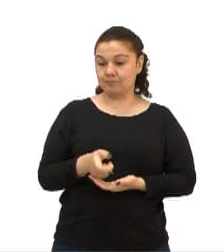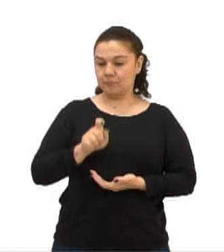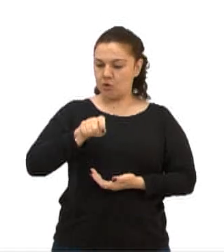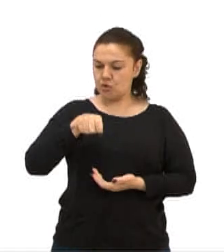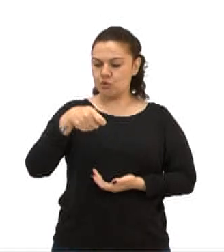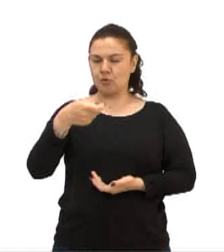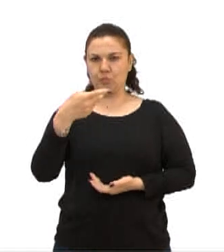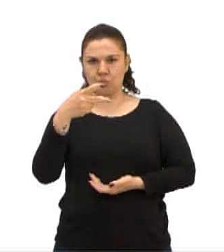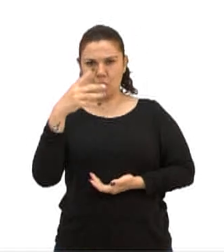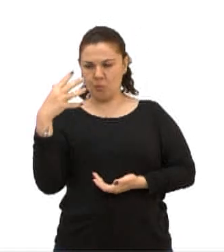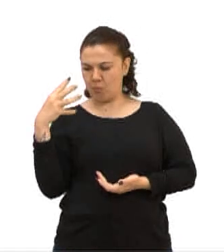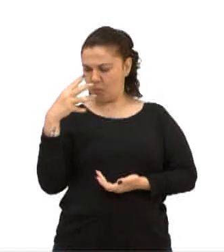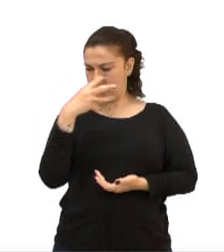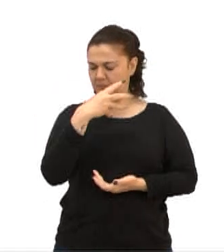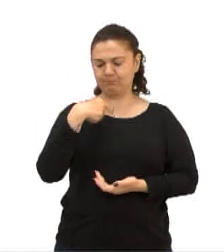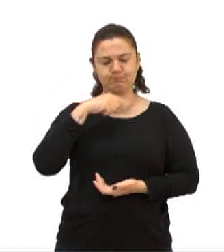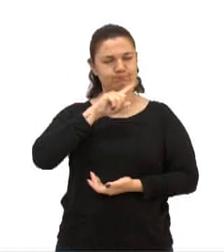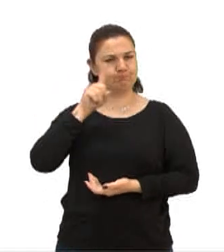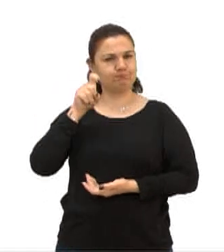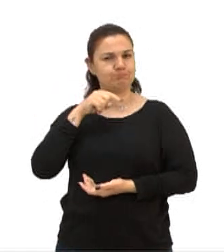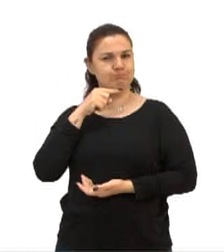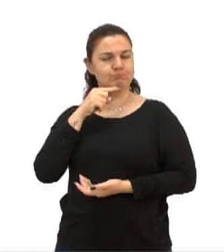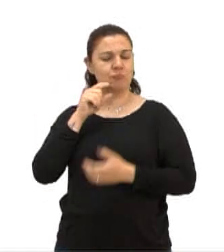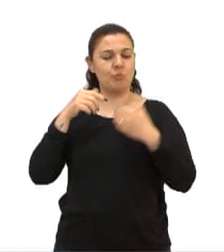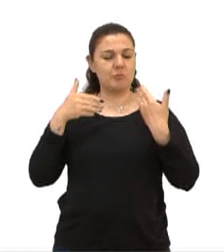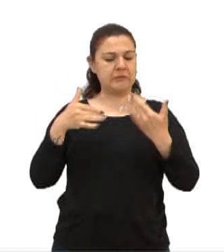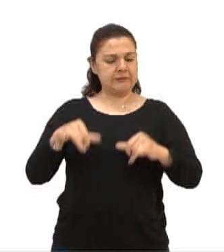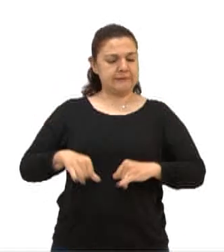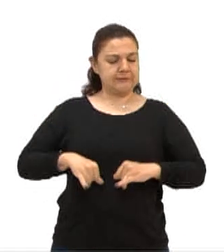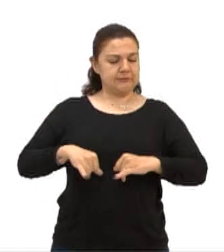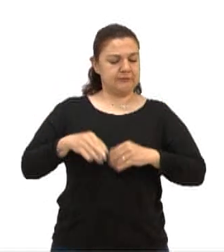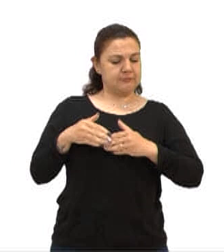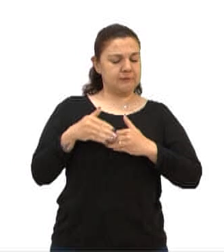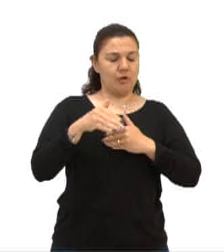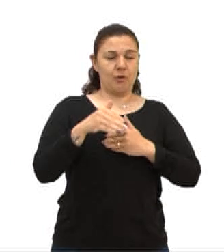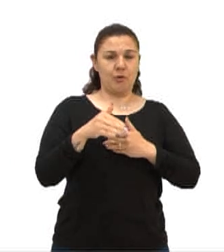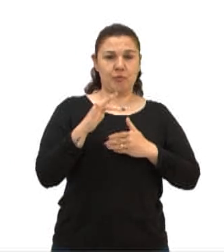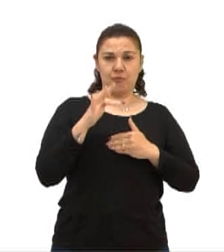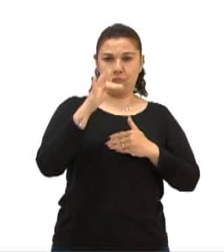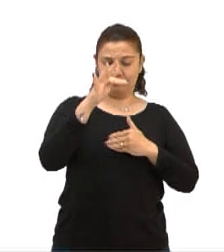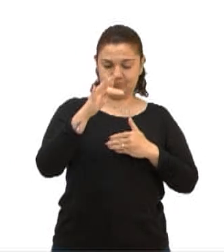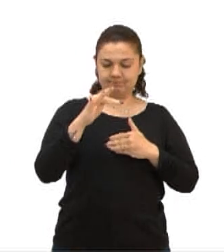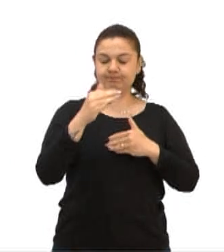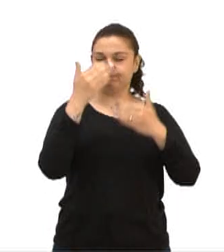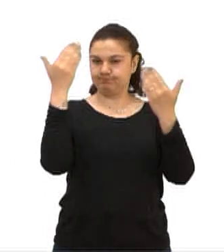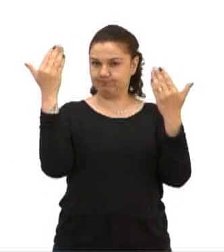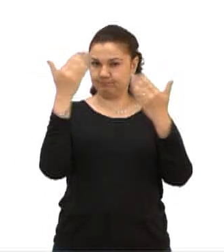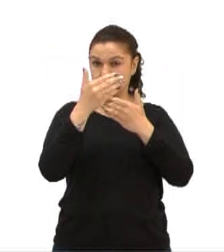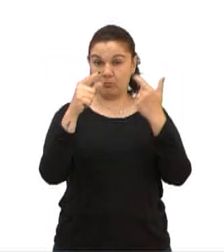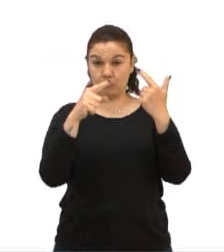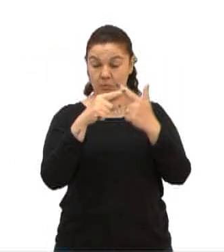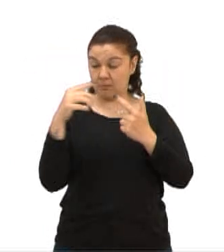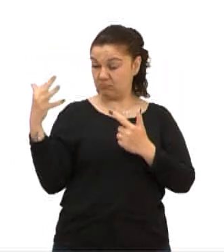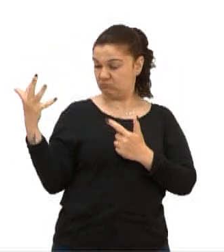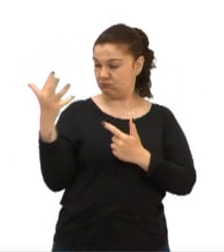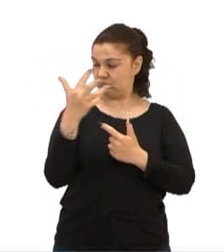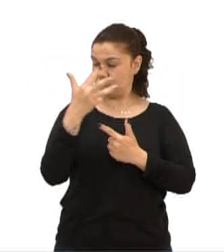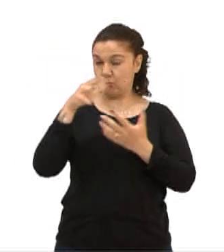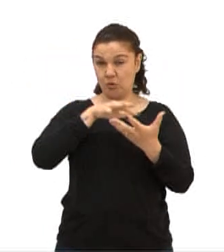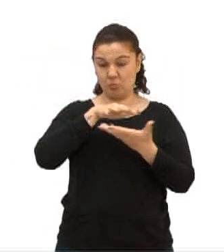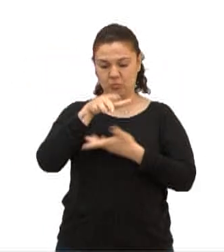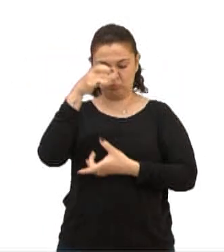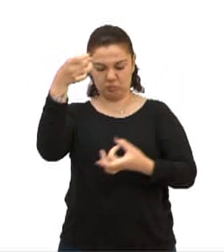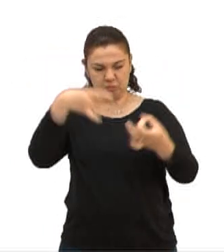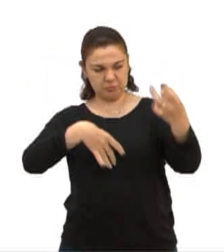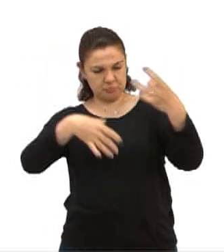sobre tua beleza, então questiono, que há de sofrer do tempo a dura prova, pois as graças do mundo em